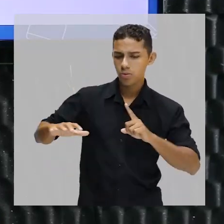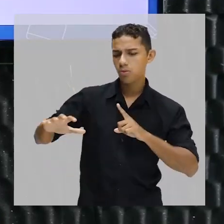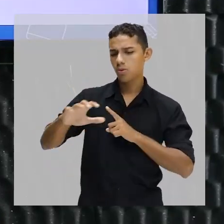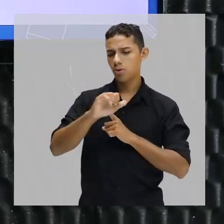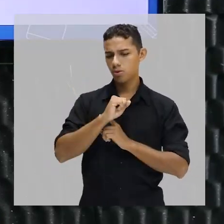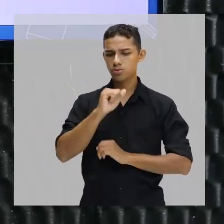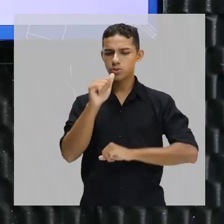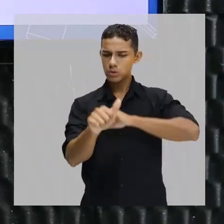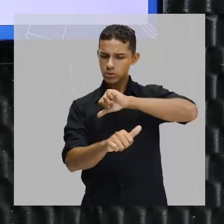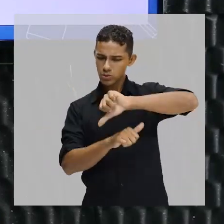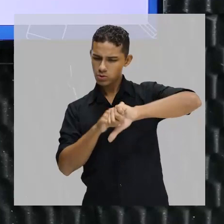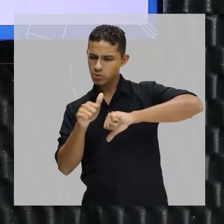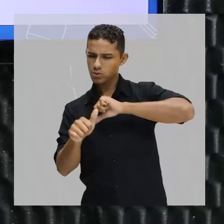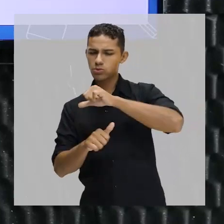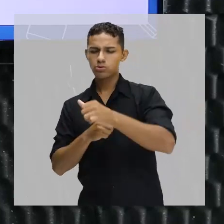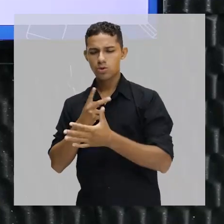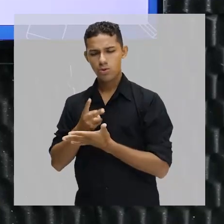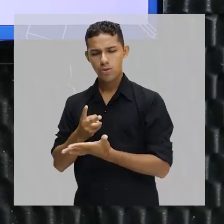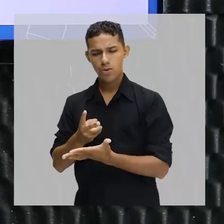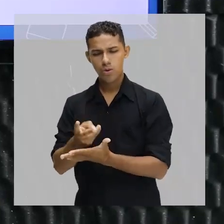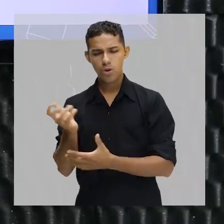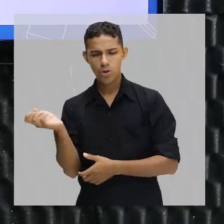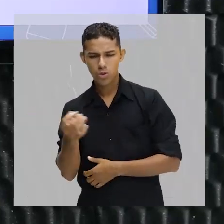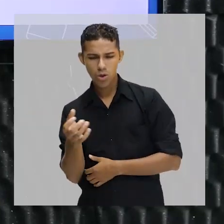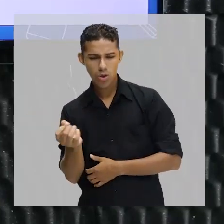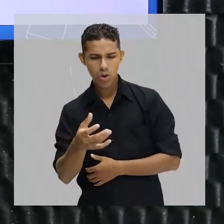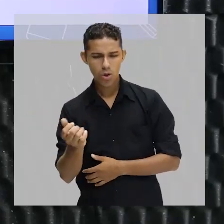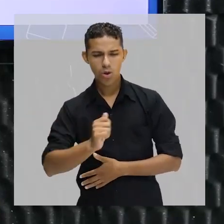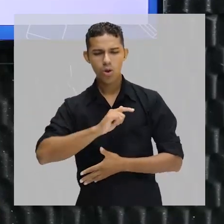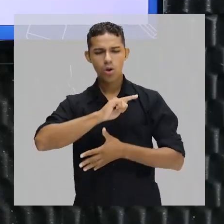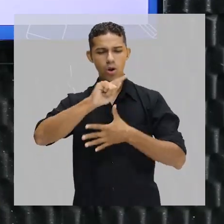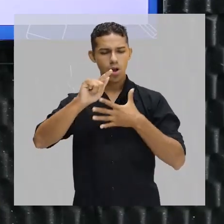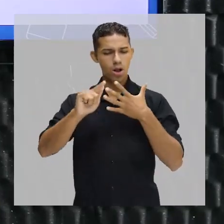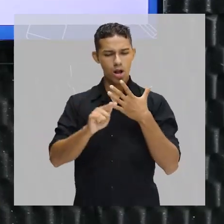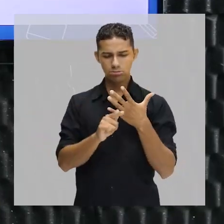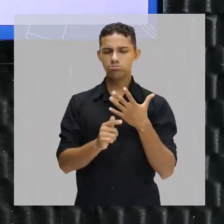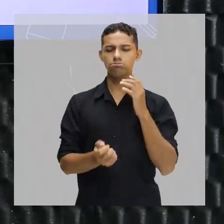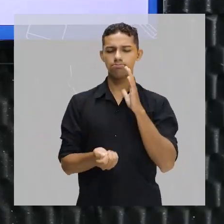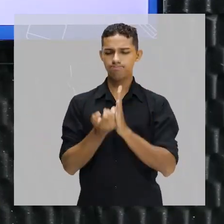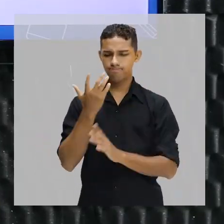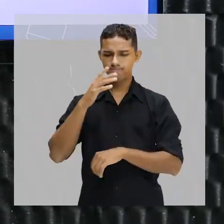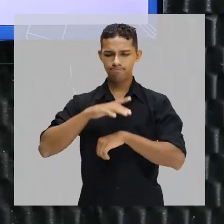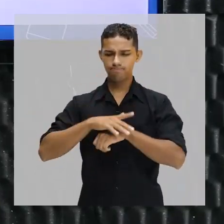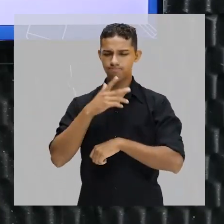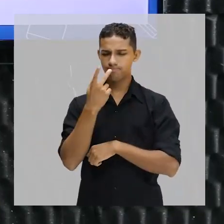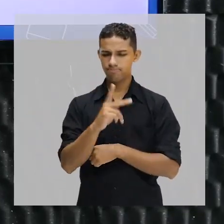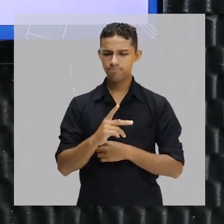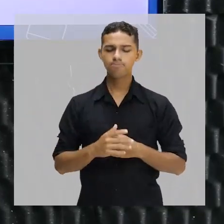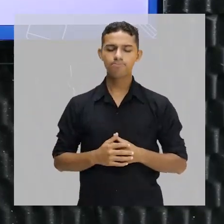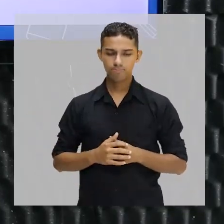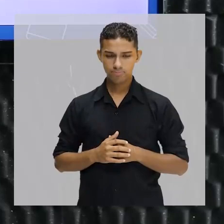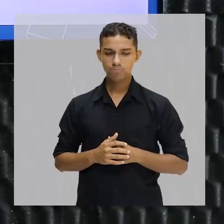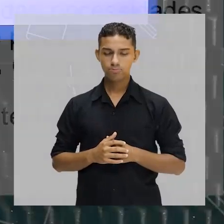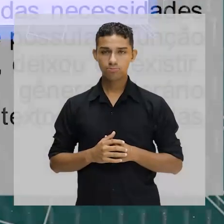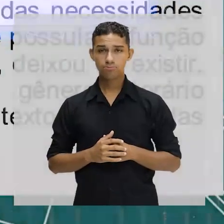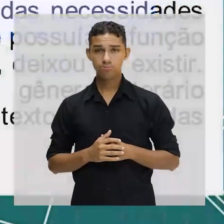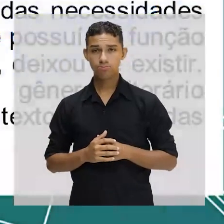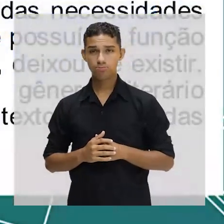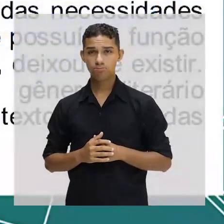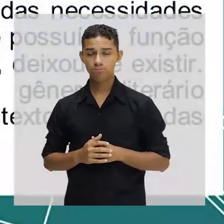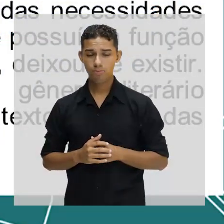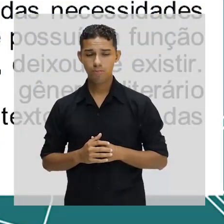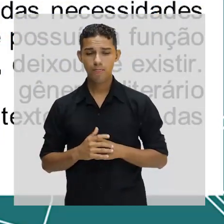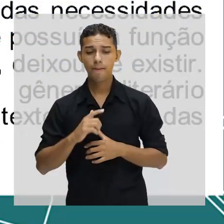em constante mudança, novos gêneros surgem enquanto outros desaparecem. Os